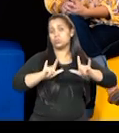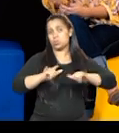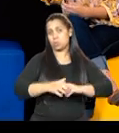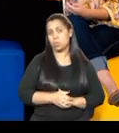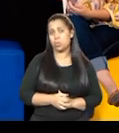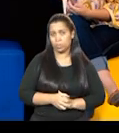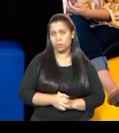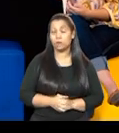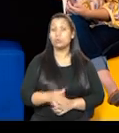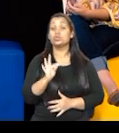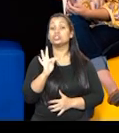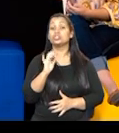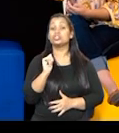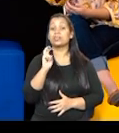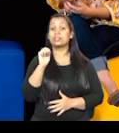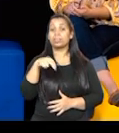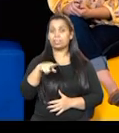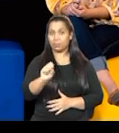Titãs.